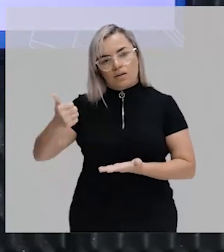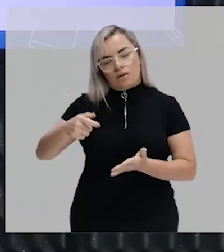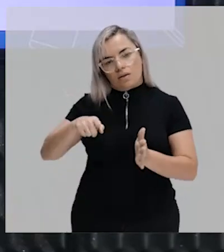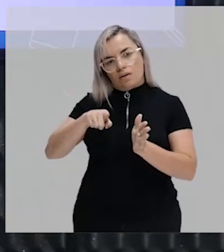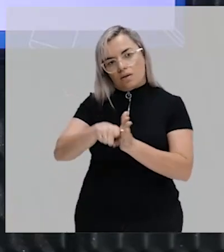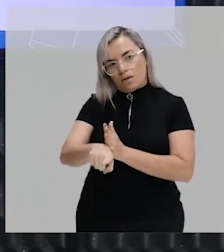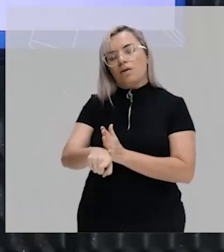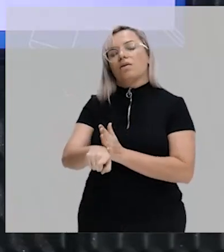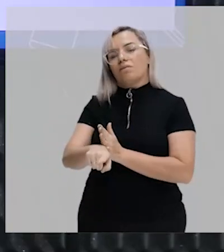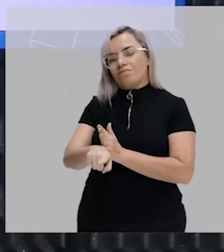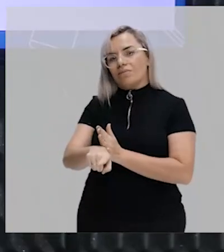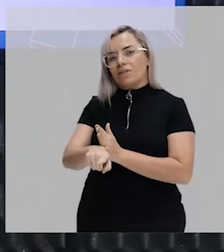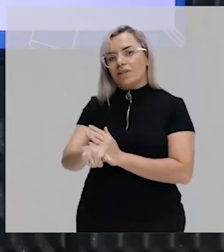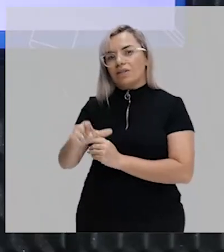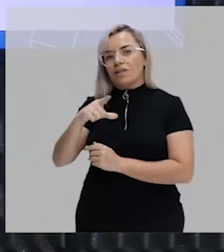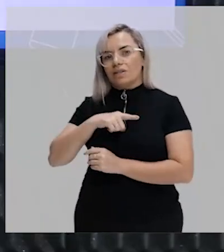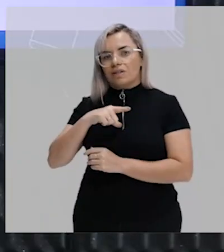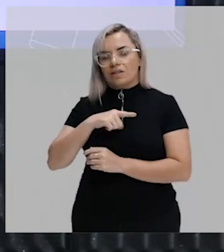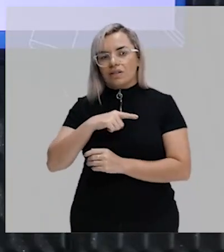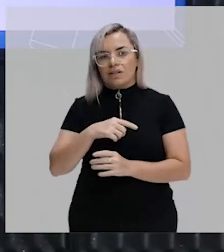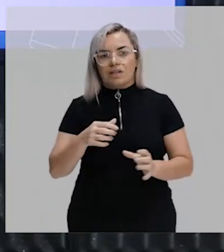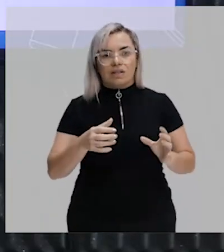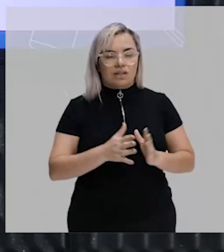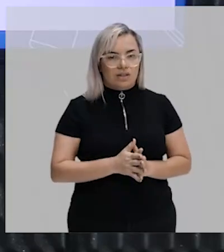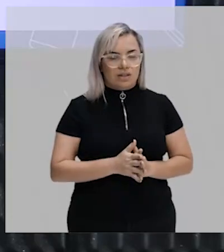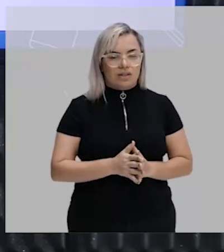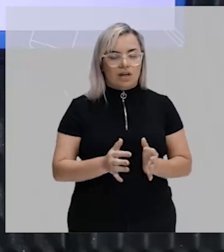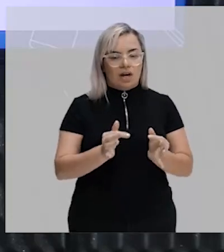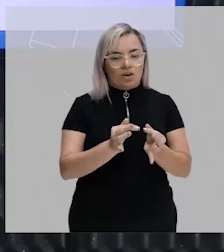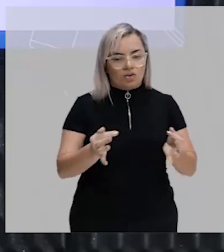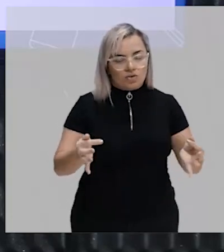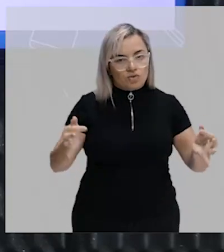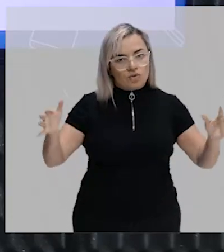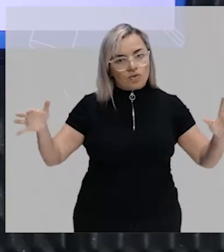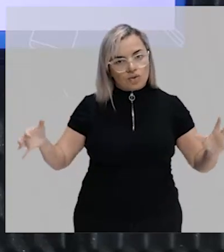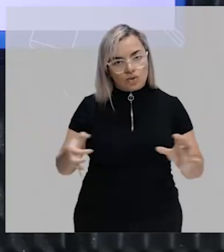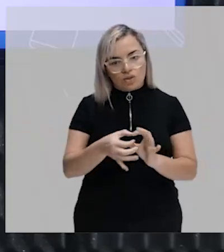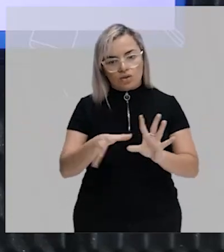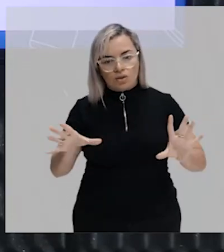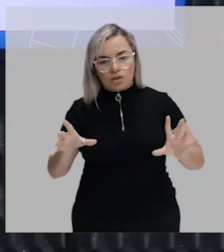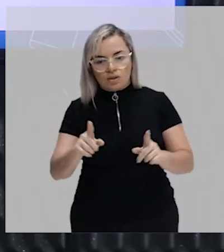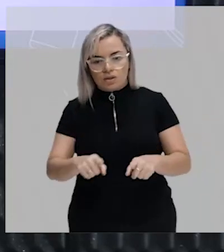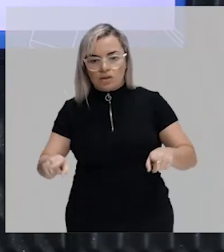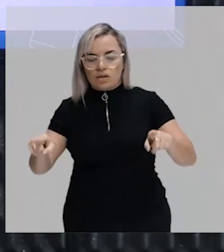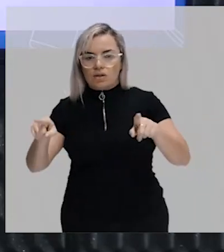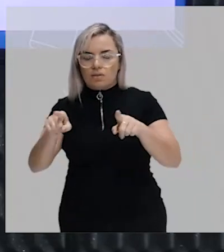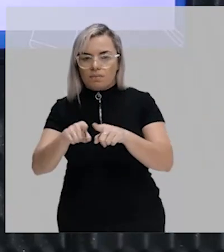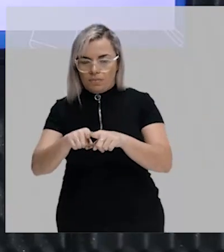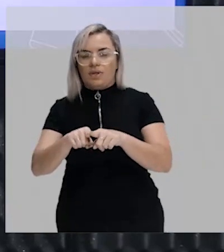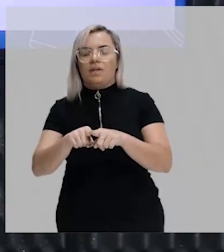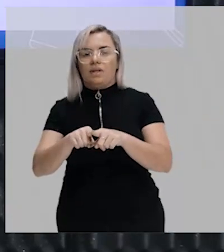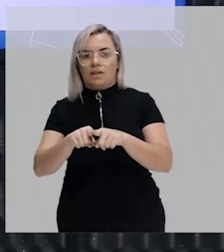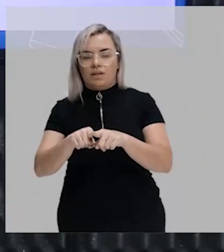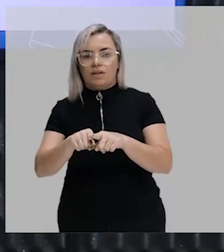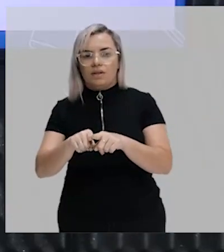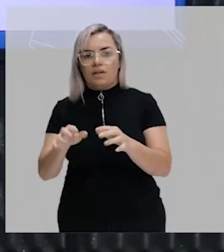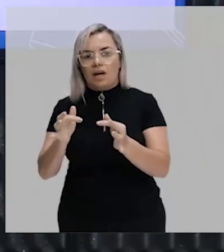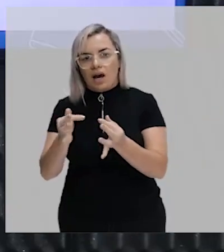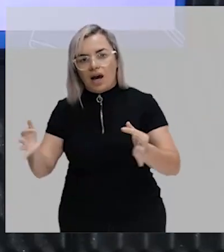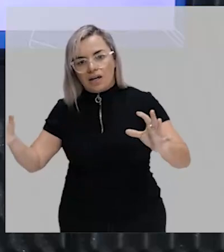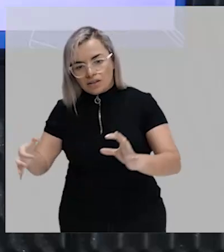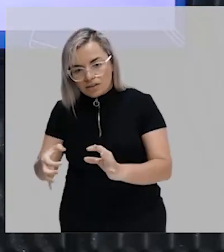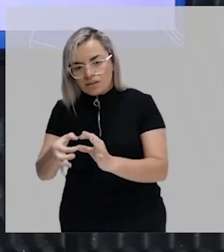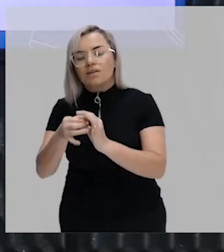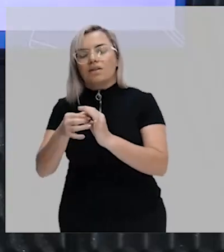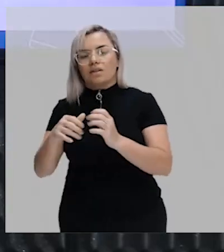conjunções coordinantes como subordinantes, tá? Então, por isso é que eu estou dizendo para vocês